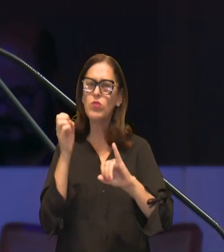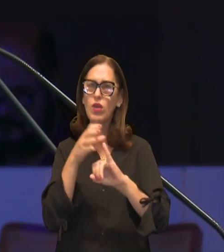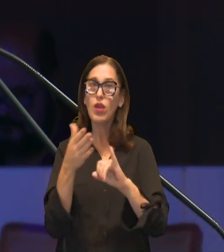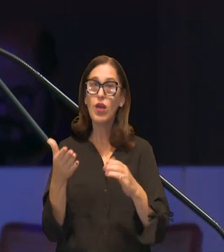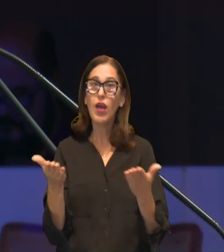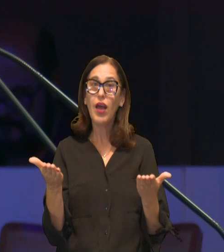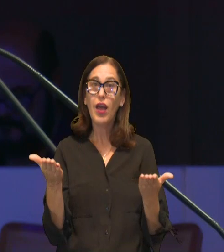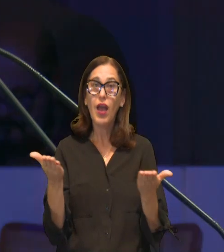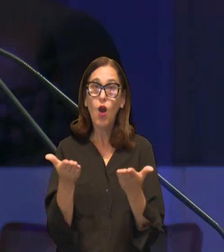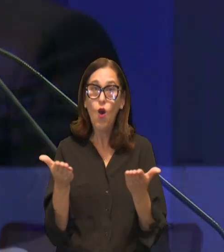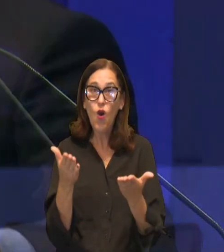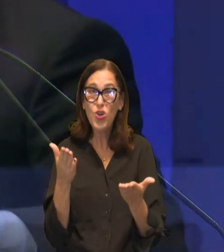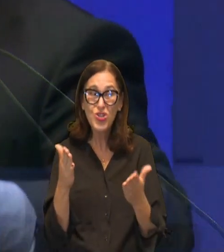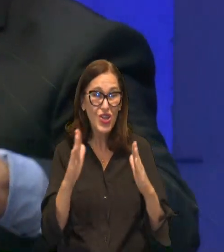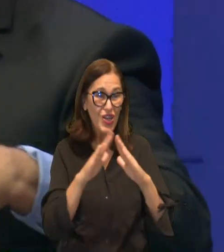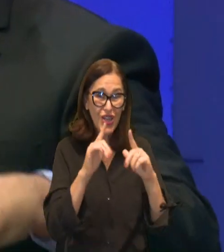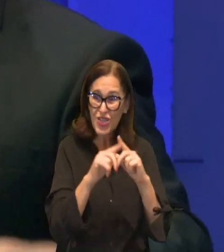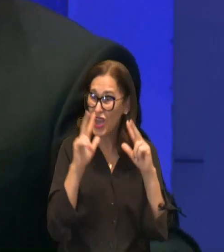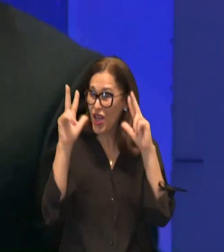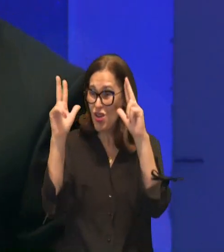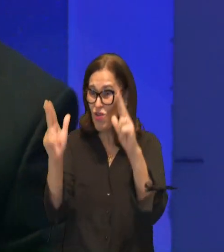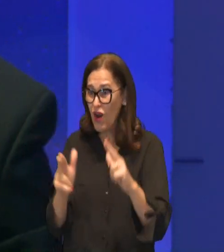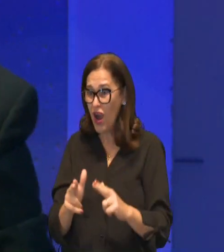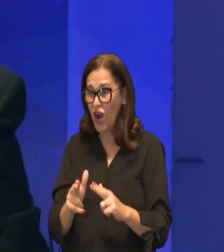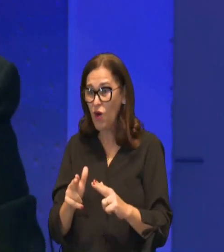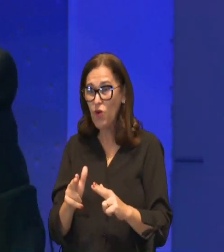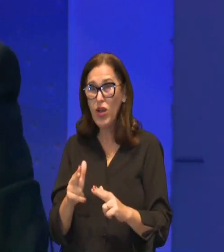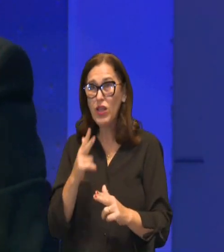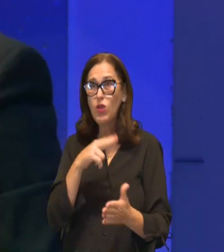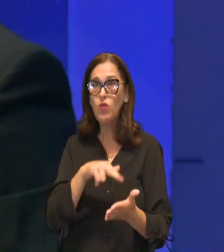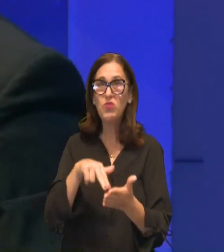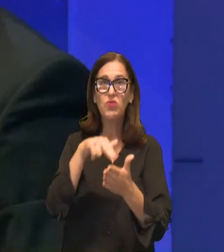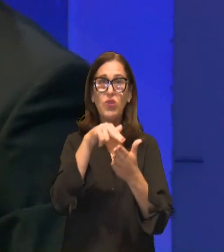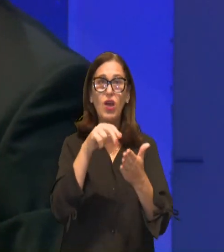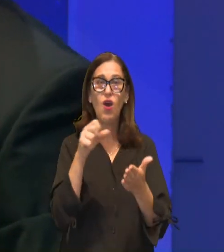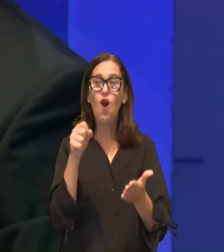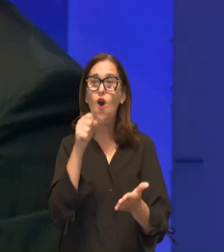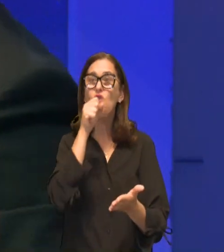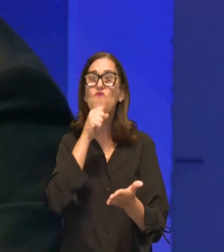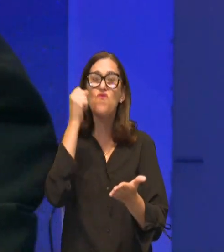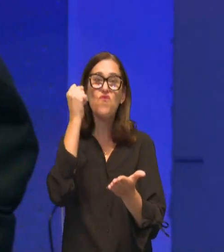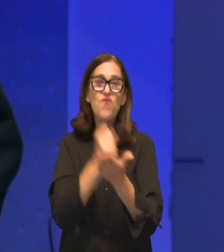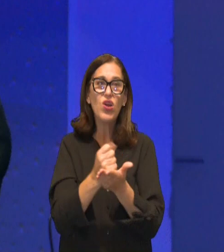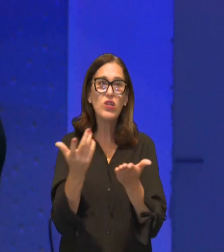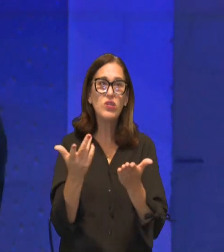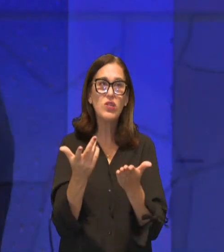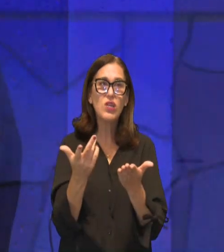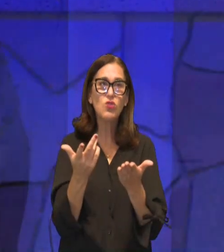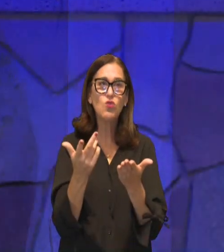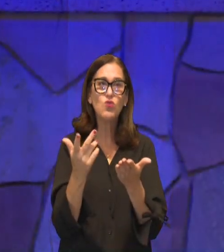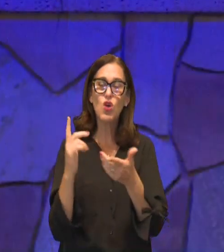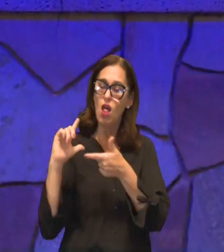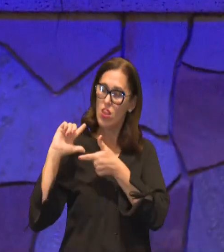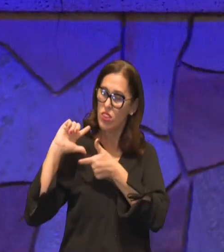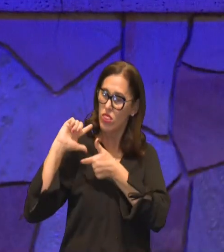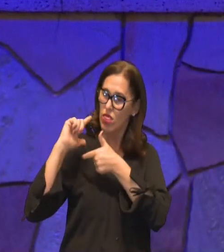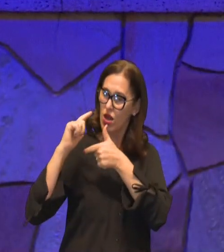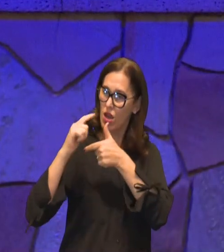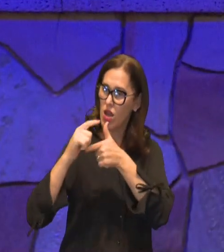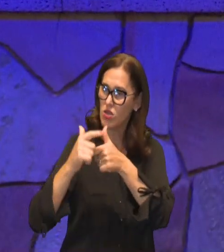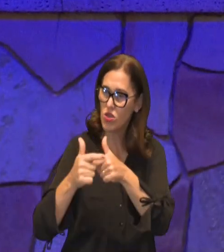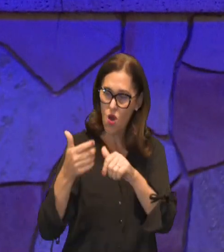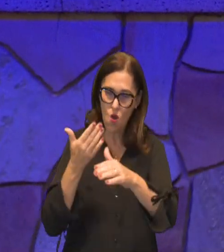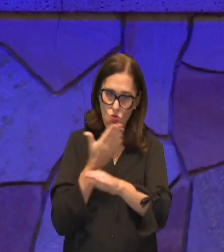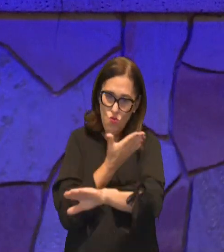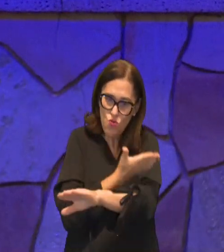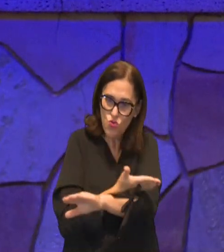vezes vemos isso em igrejas onde estão novamente ressuscitando o Velho Testamento no sentido dos rituais, quando o Senhor Jesus na cruz